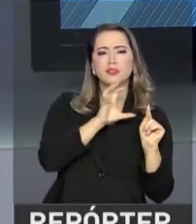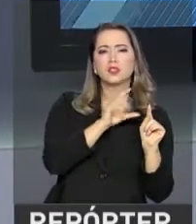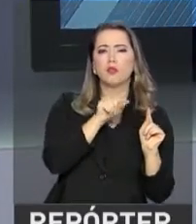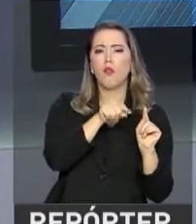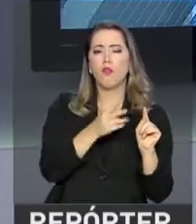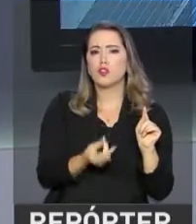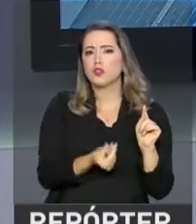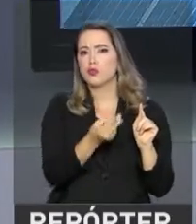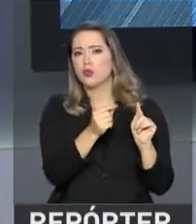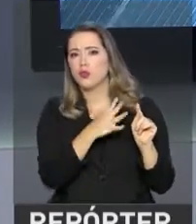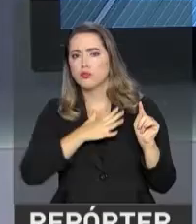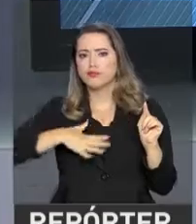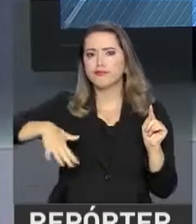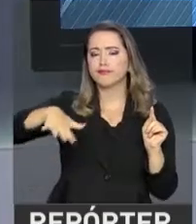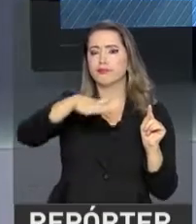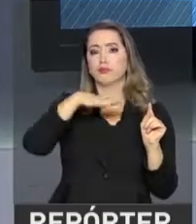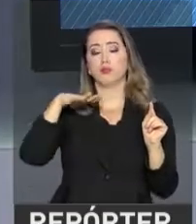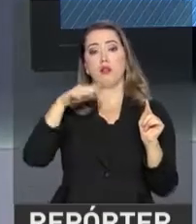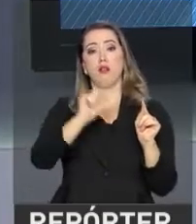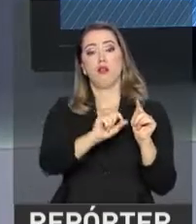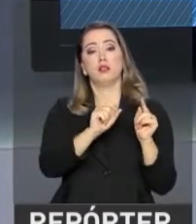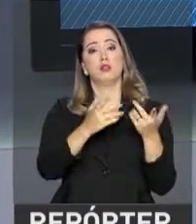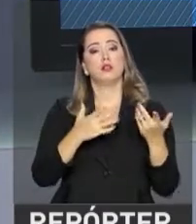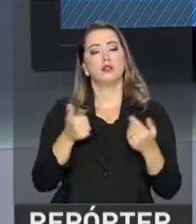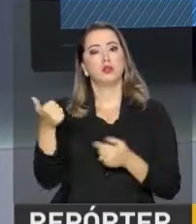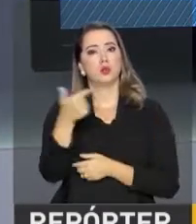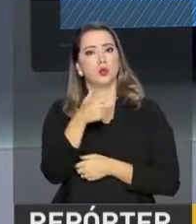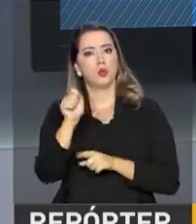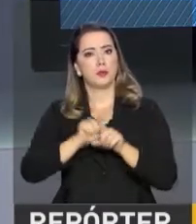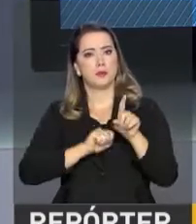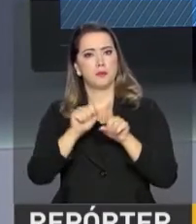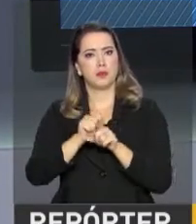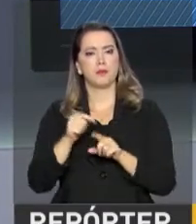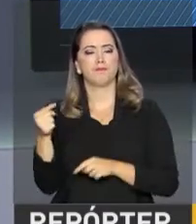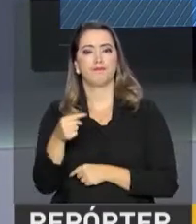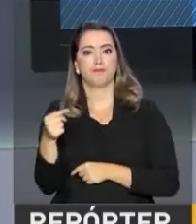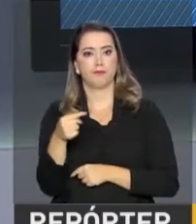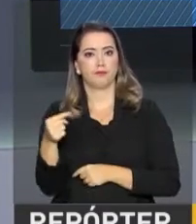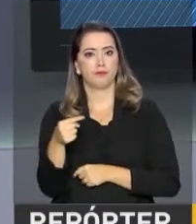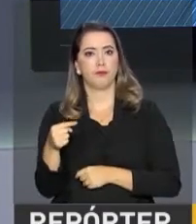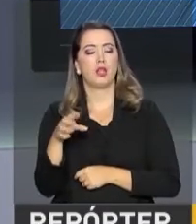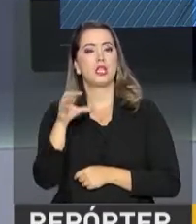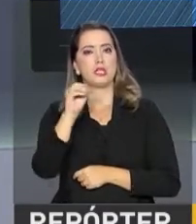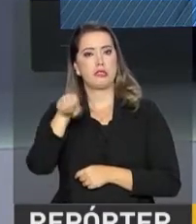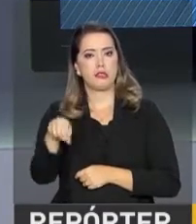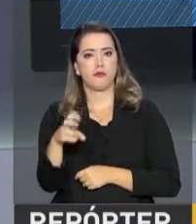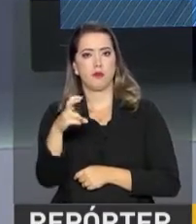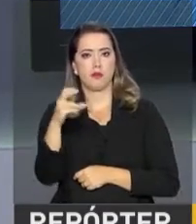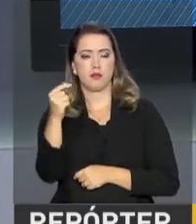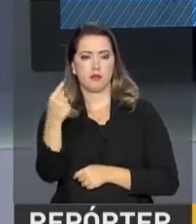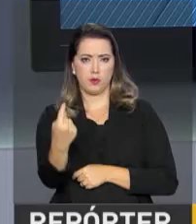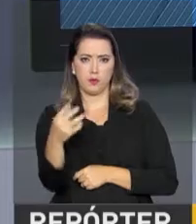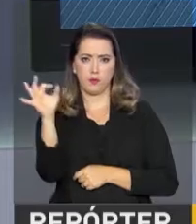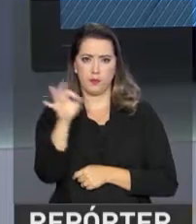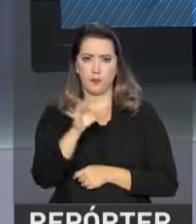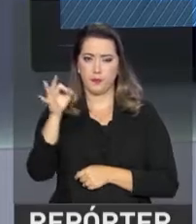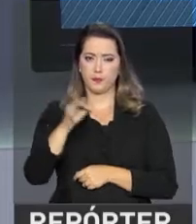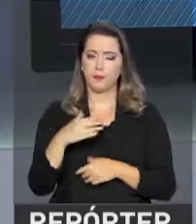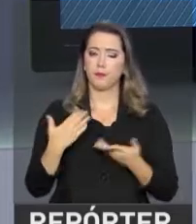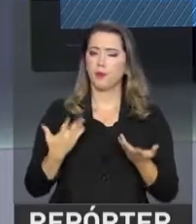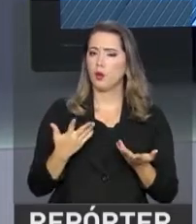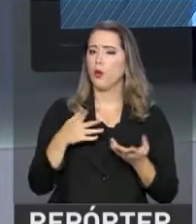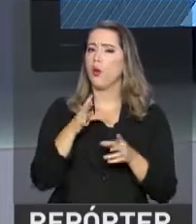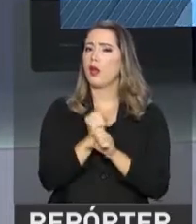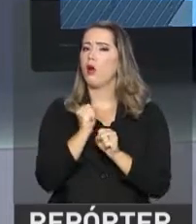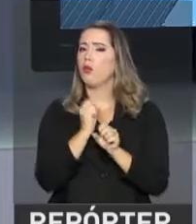atacado em 12 meses o igp-10 registrou resultado negativo de 0,51 por cento o igp-10 é calculado